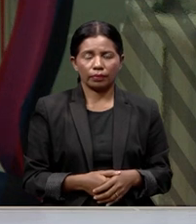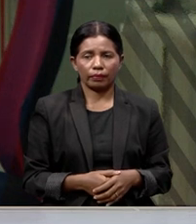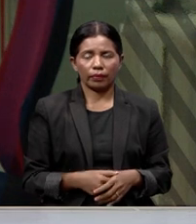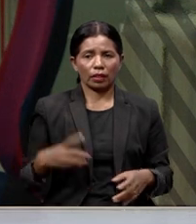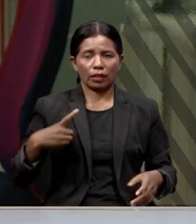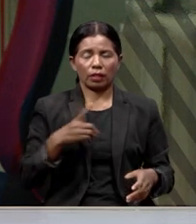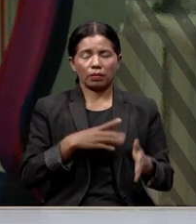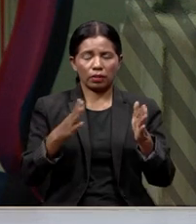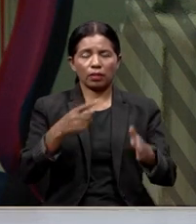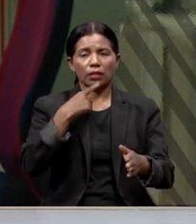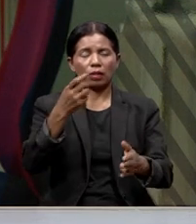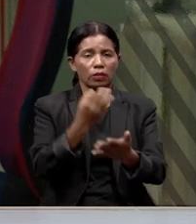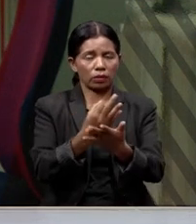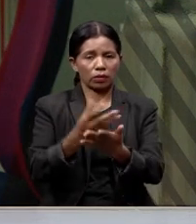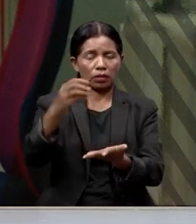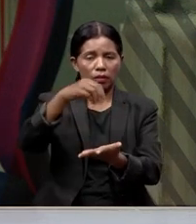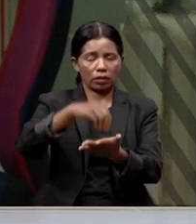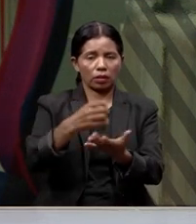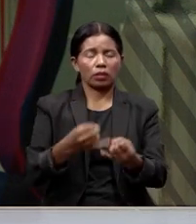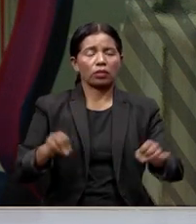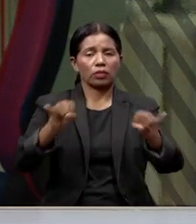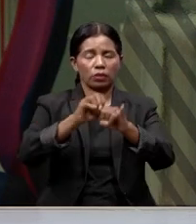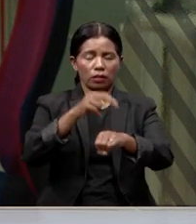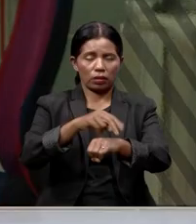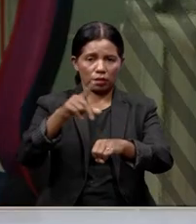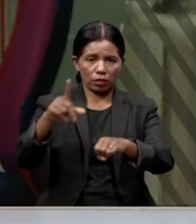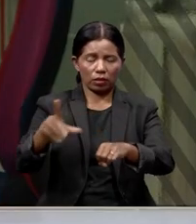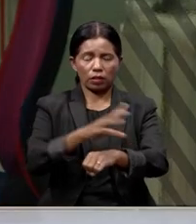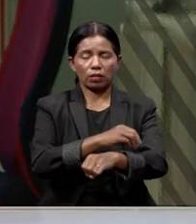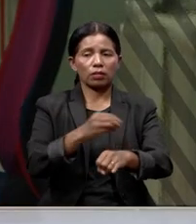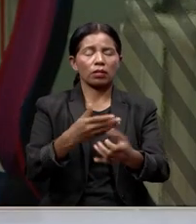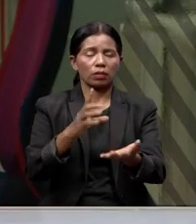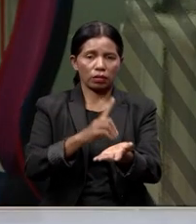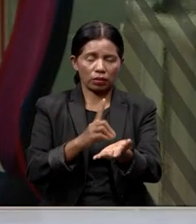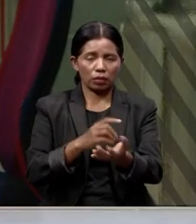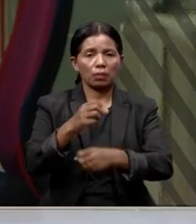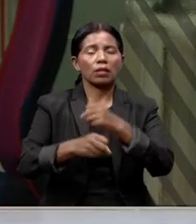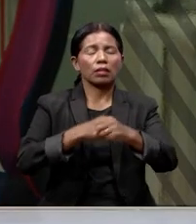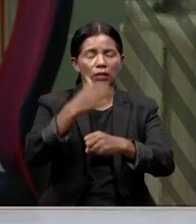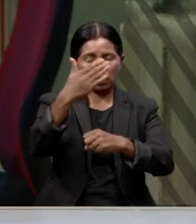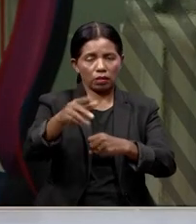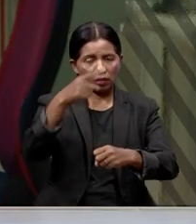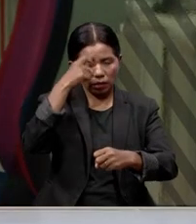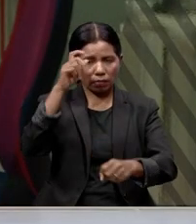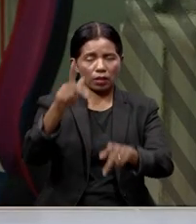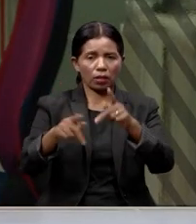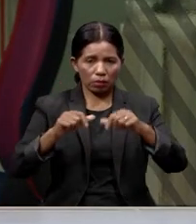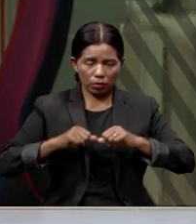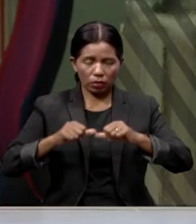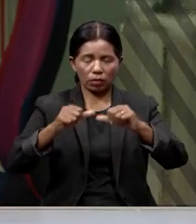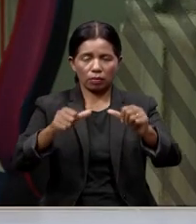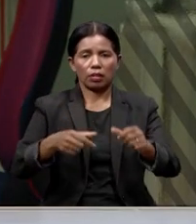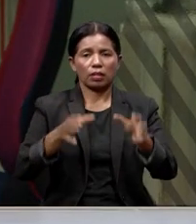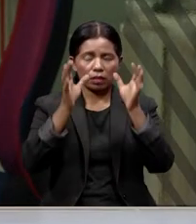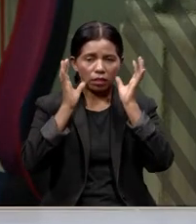Deputado Ciro questiona o se nebe aloca ba Instituto Nacional de Farmácia no produto médico ba tina noin, tamba a população continua a ler